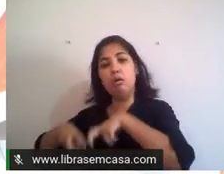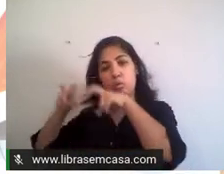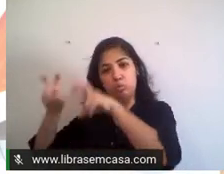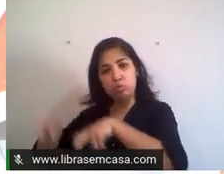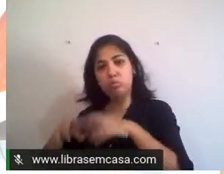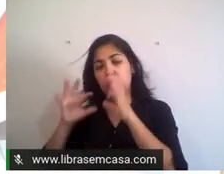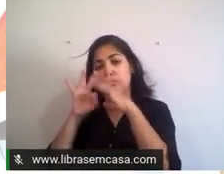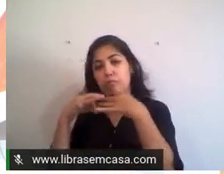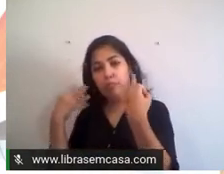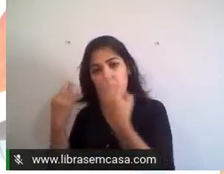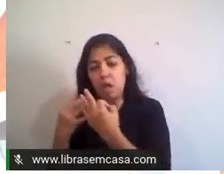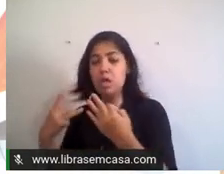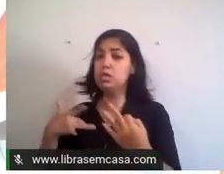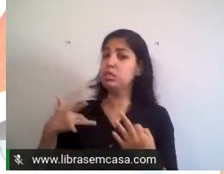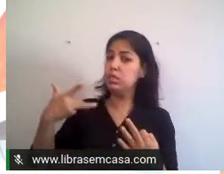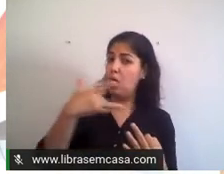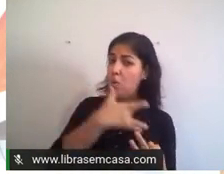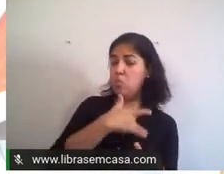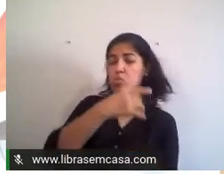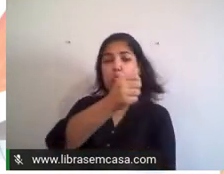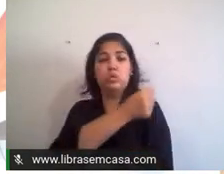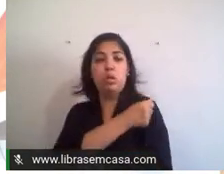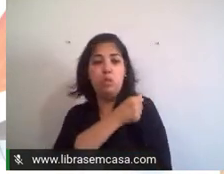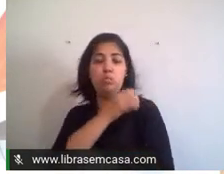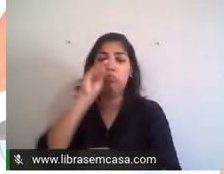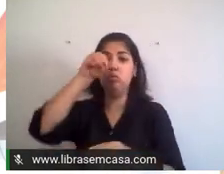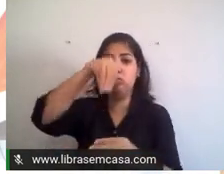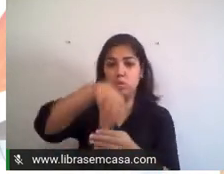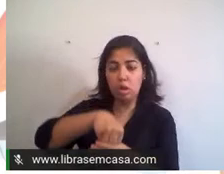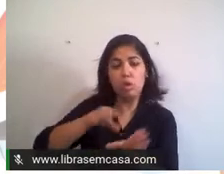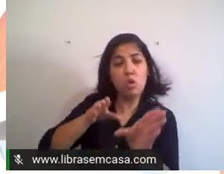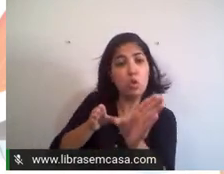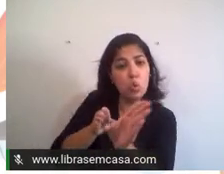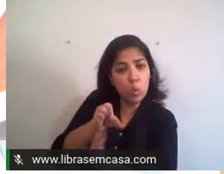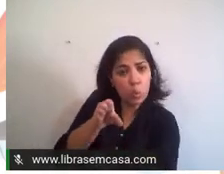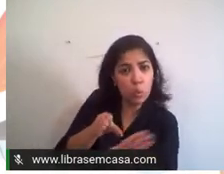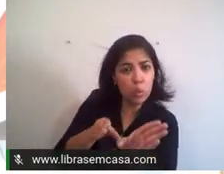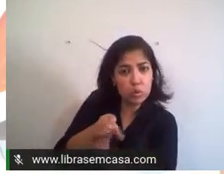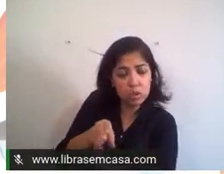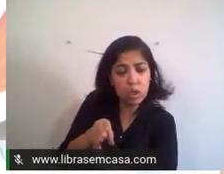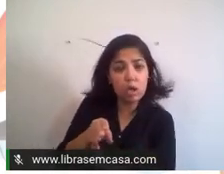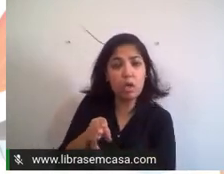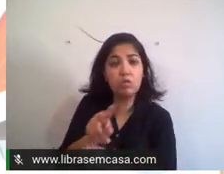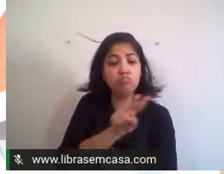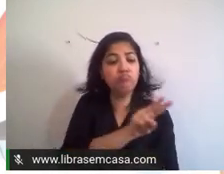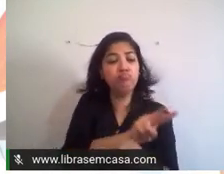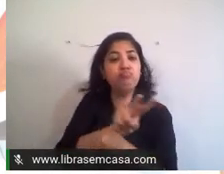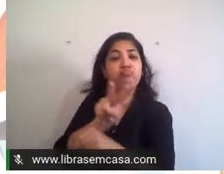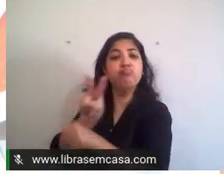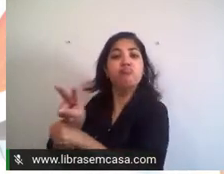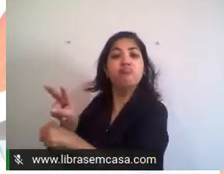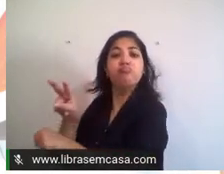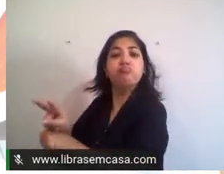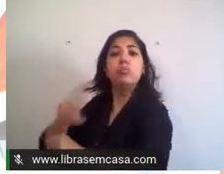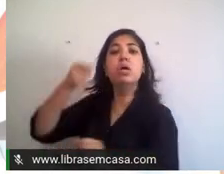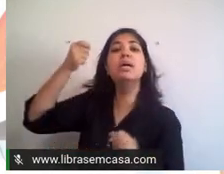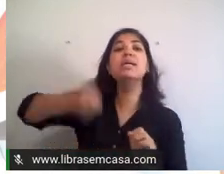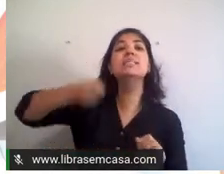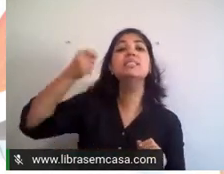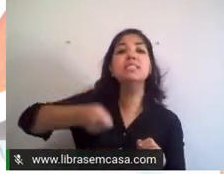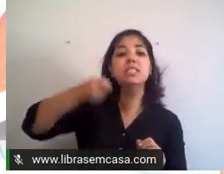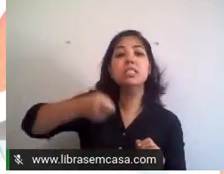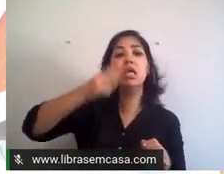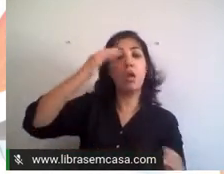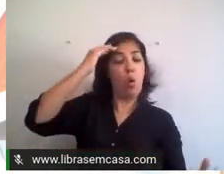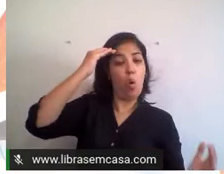dos escolares, etc., estarem dentro desse conselho para poder fiscalizar, monitorar e exigir que ele funcione da maneira